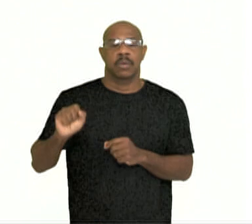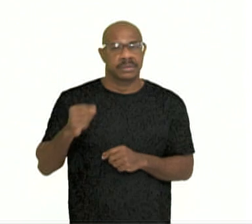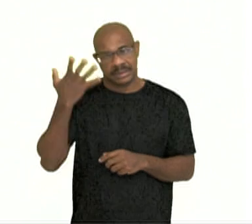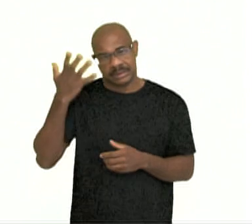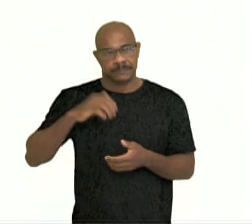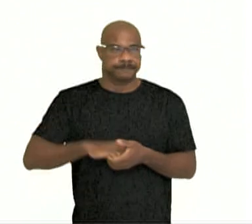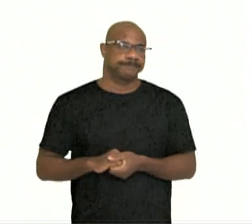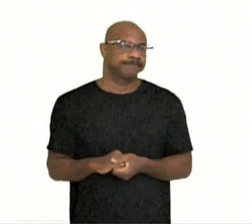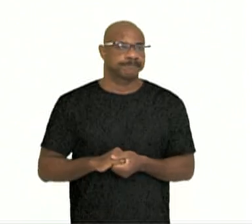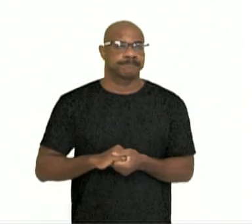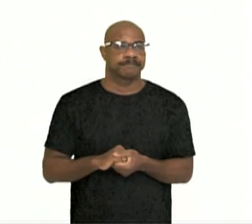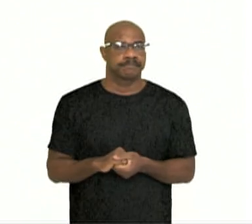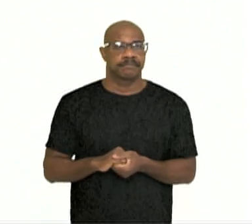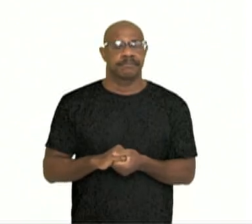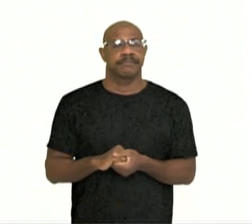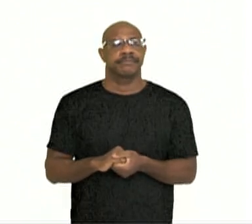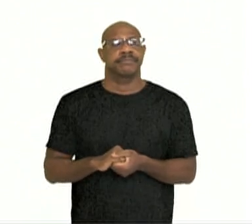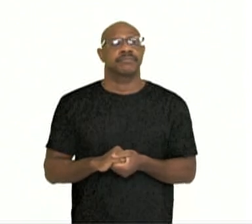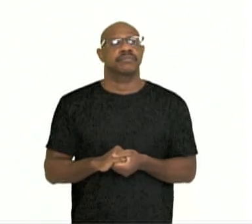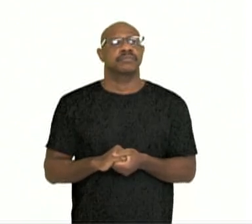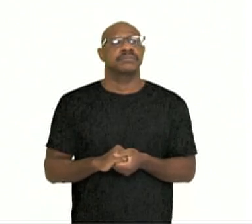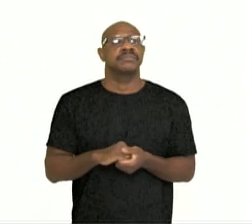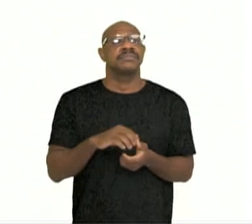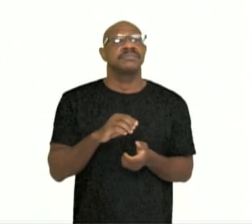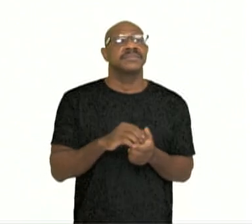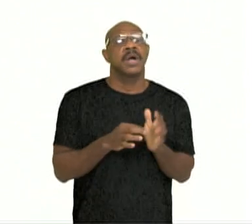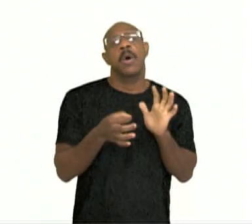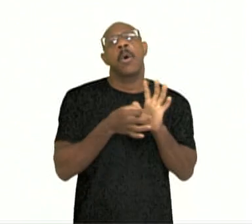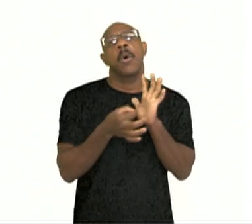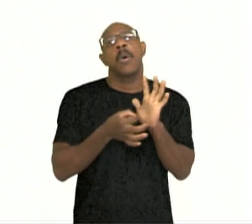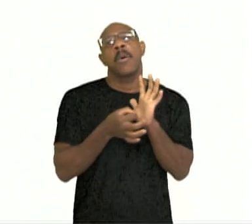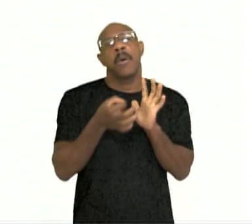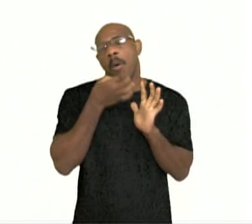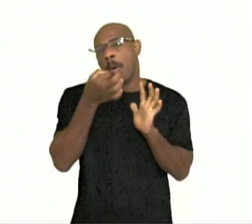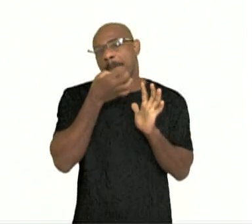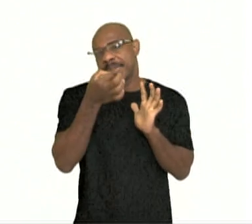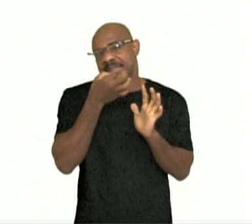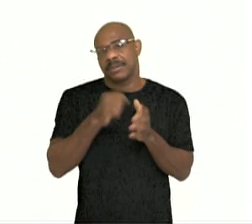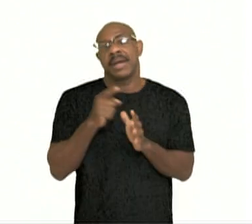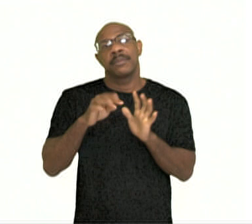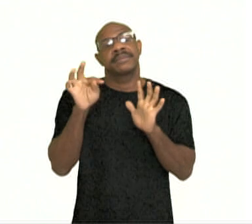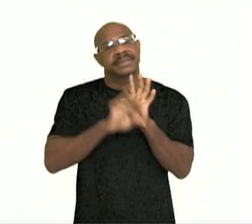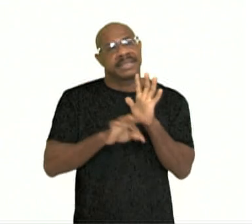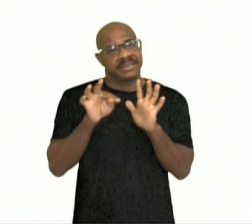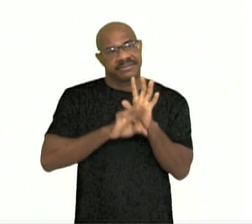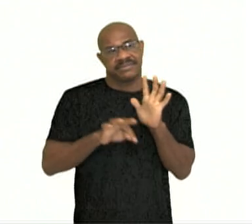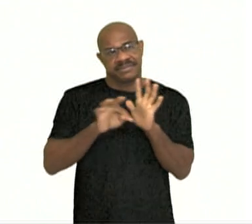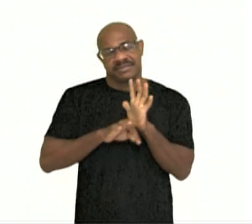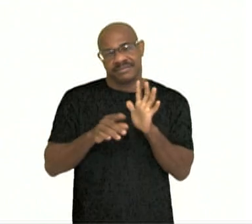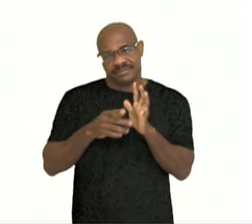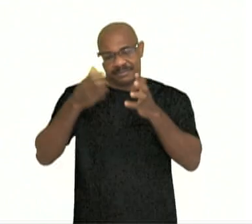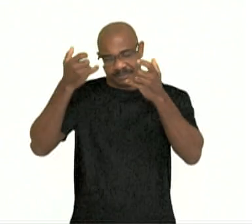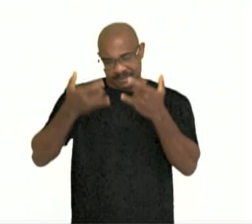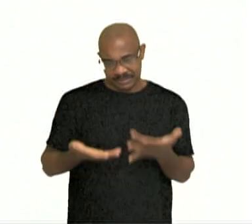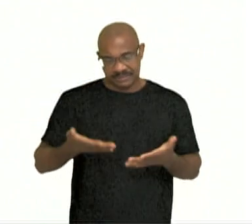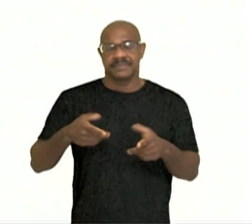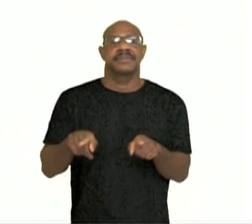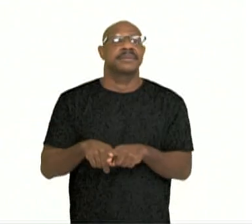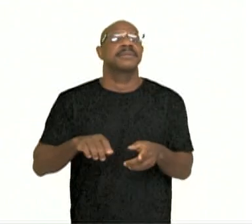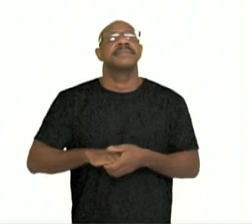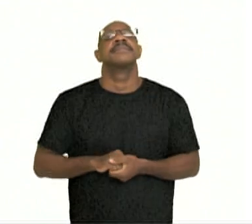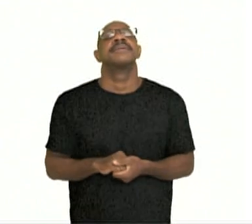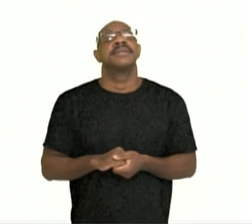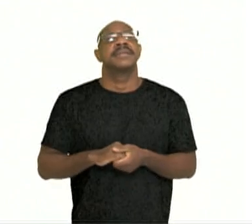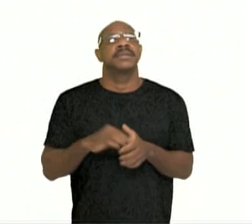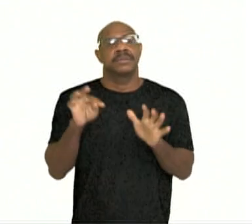dos fatos. O que é o artigo de opinião? É um texto dissertativo argumentativo. Então, nesse